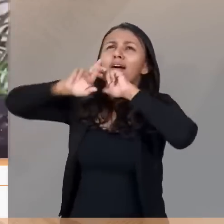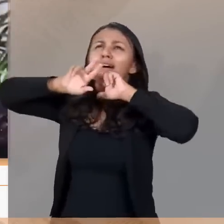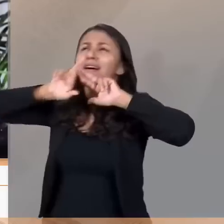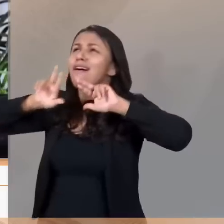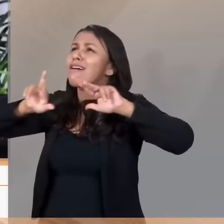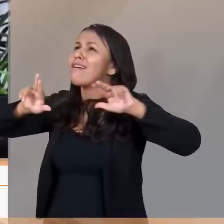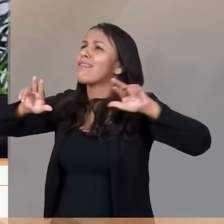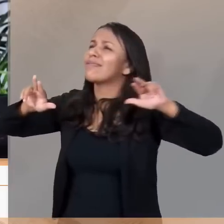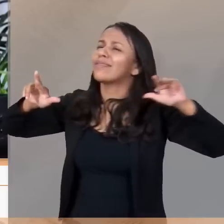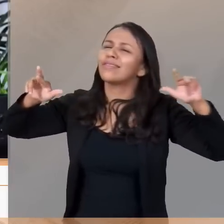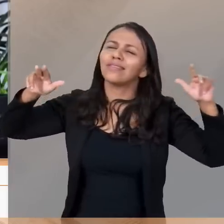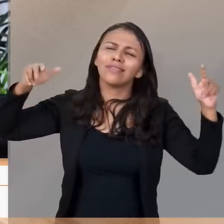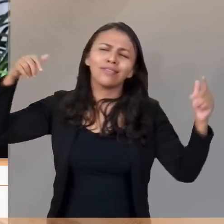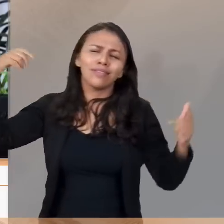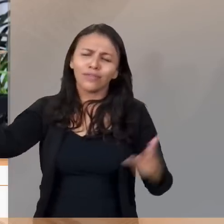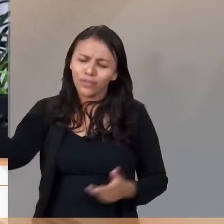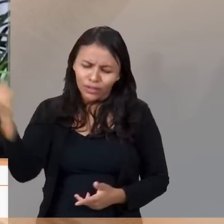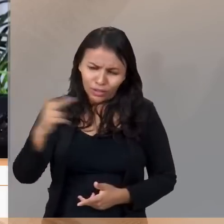enriquecido, e as